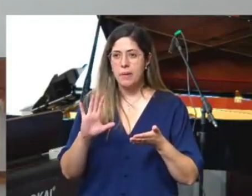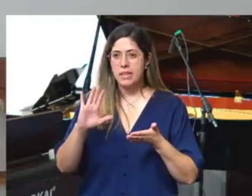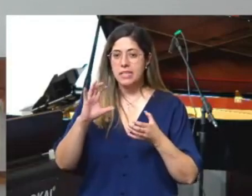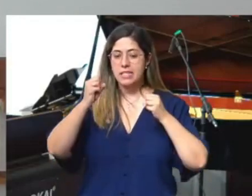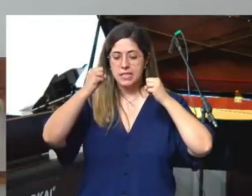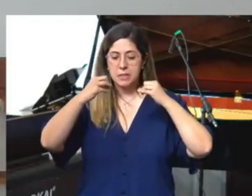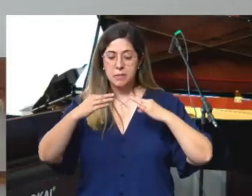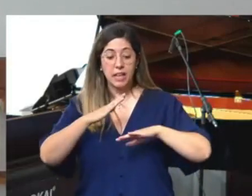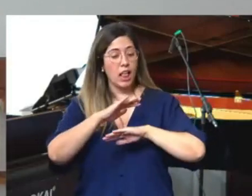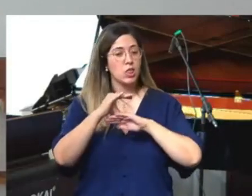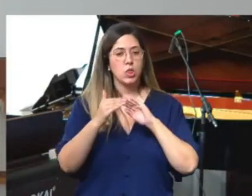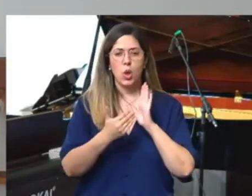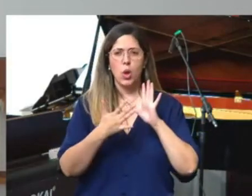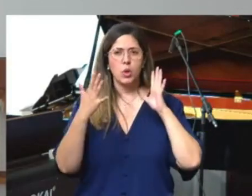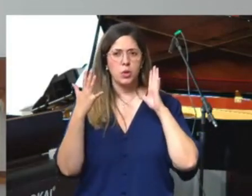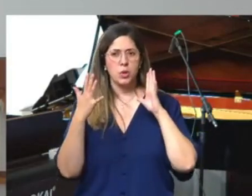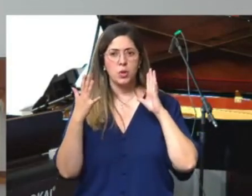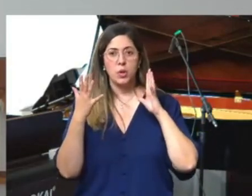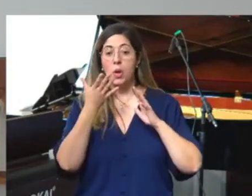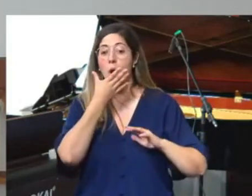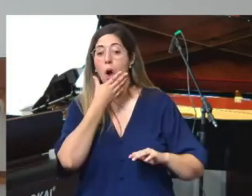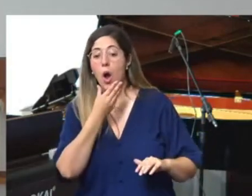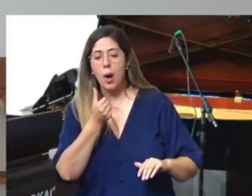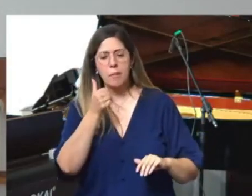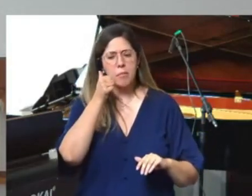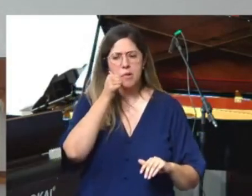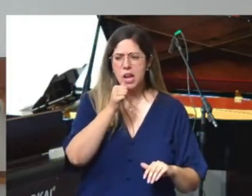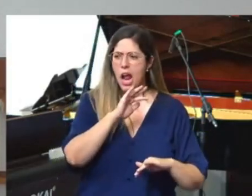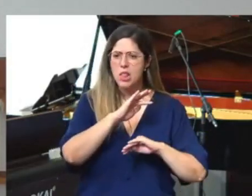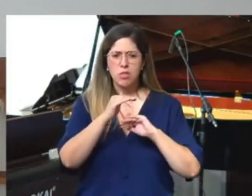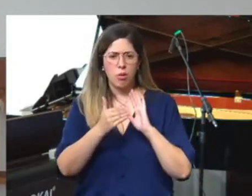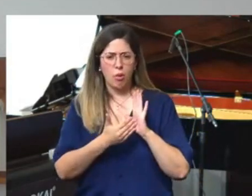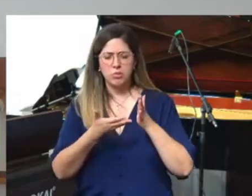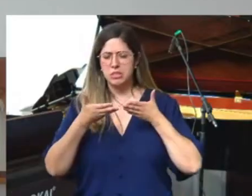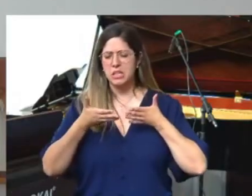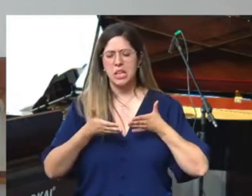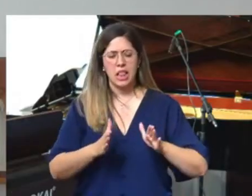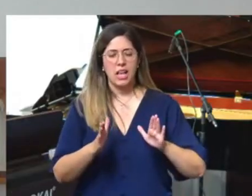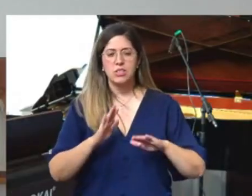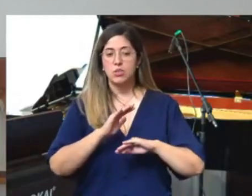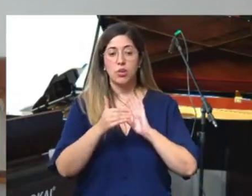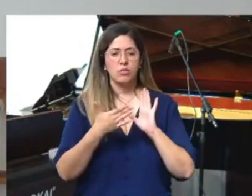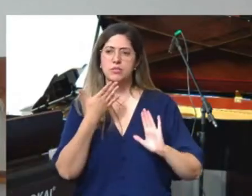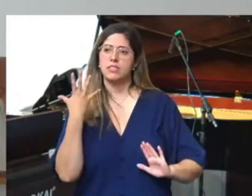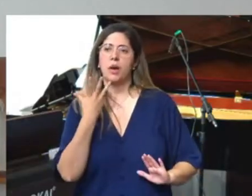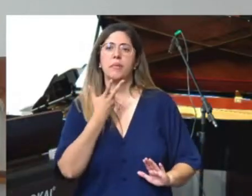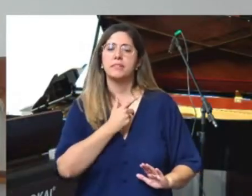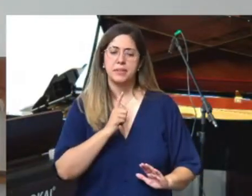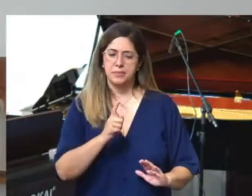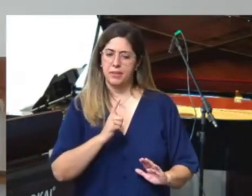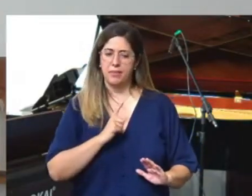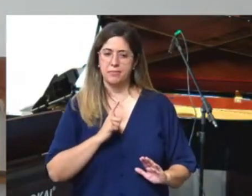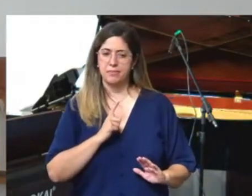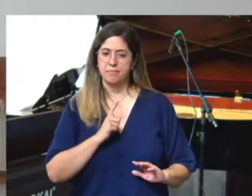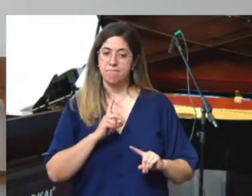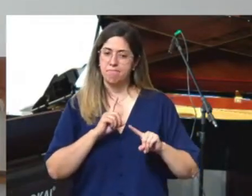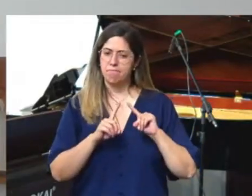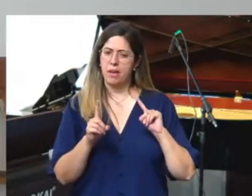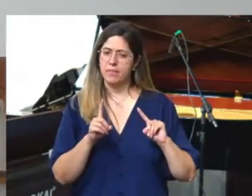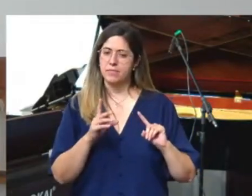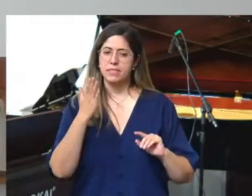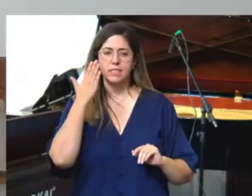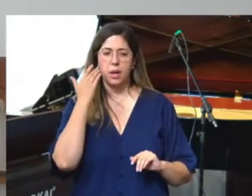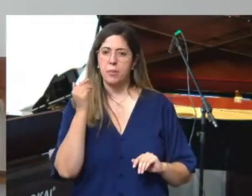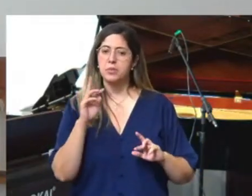que todos os seres humanos, desde Adão até o último que nascerá, serão salvos pela graça de Deus.